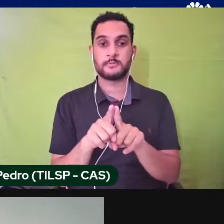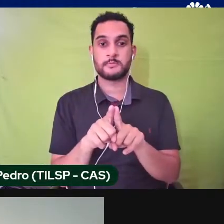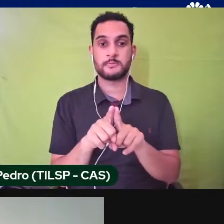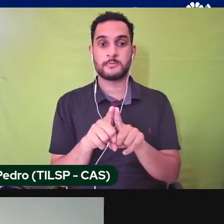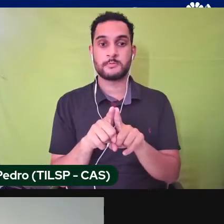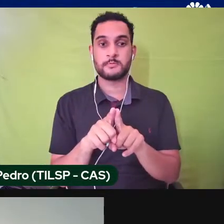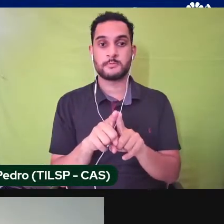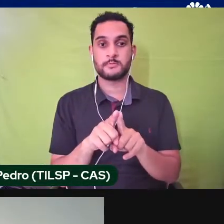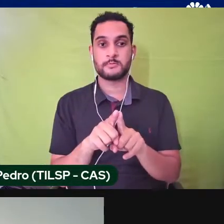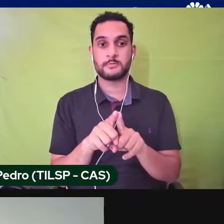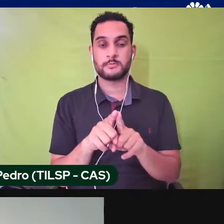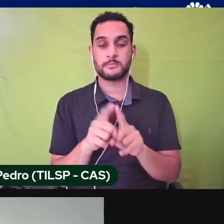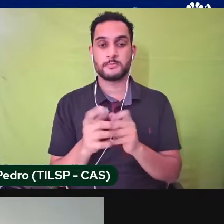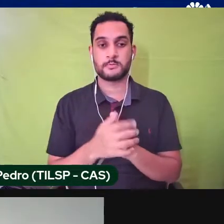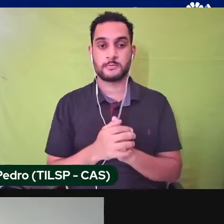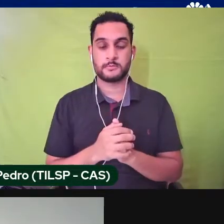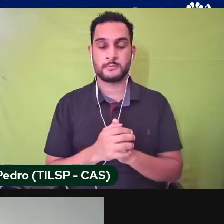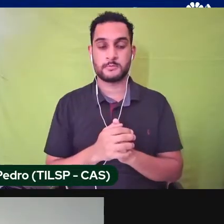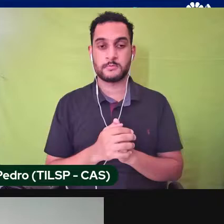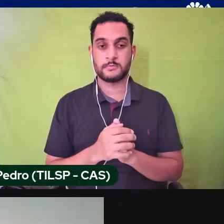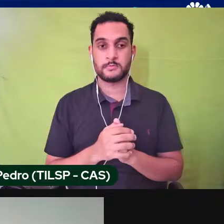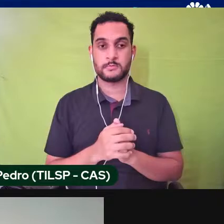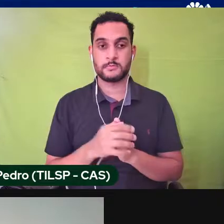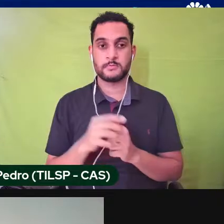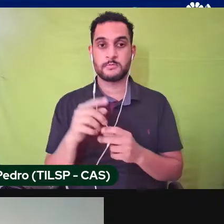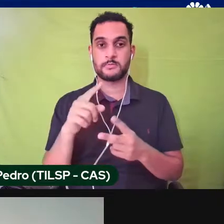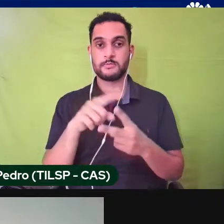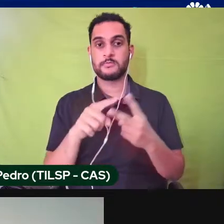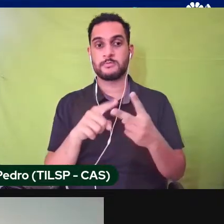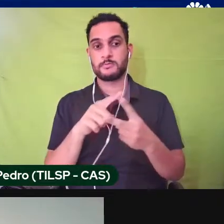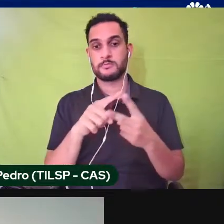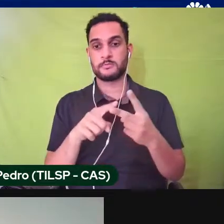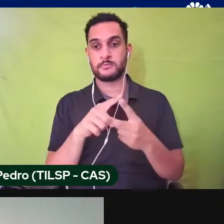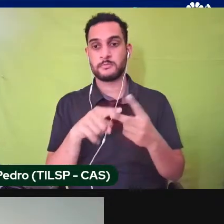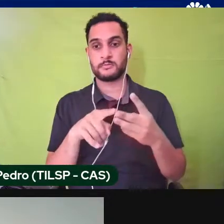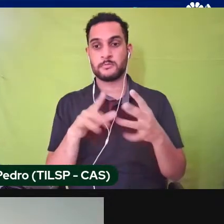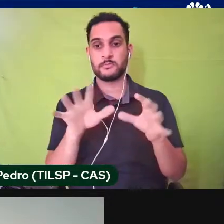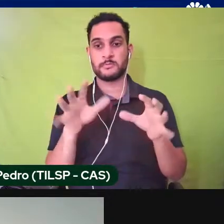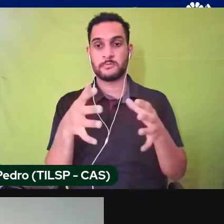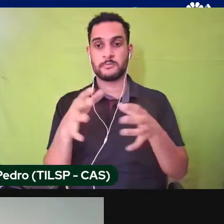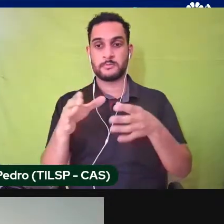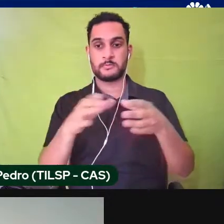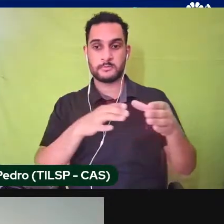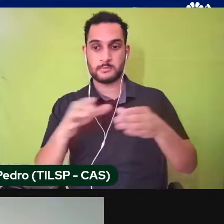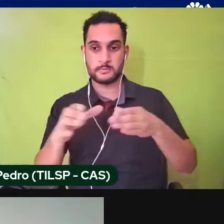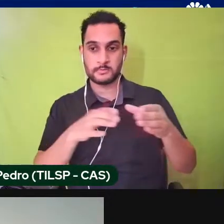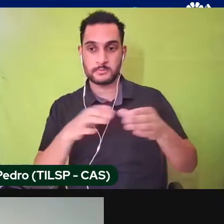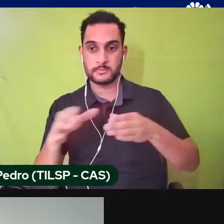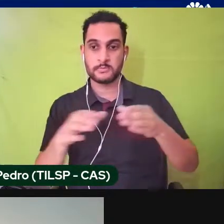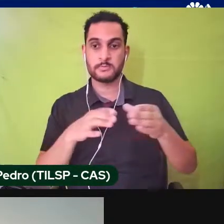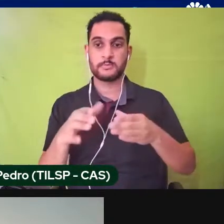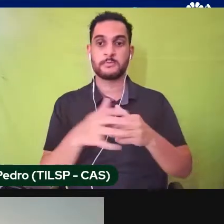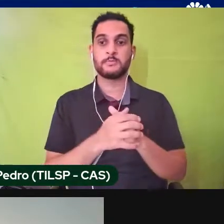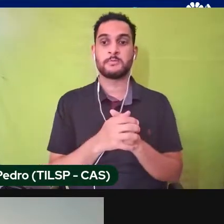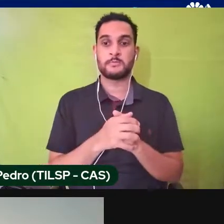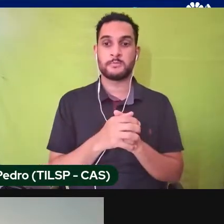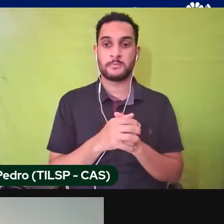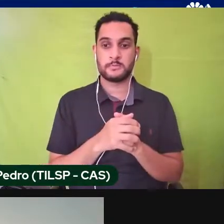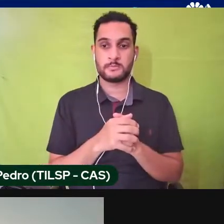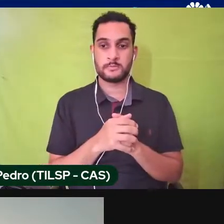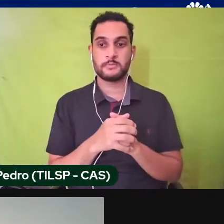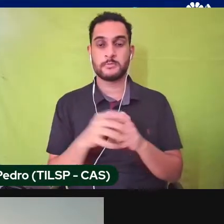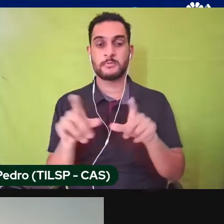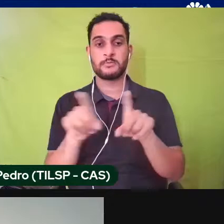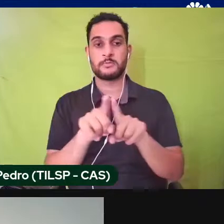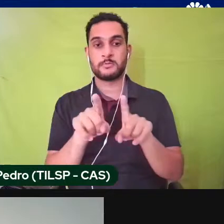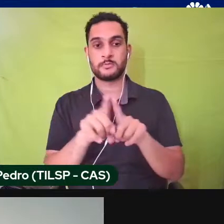comissões de coordenação, sendo uma delas da prematuridade e também